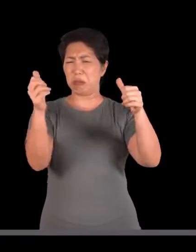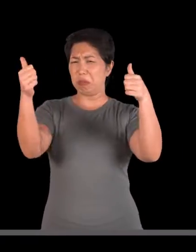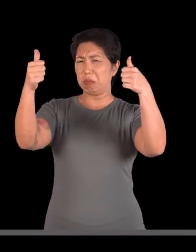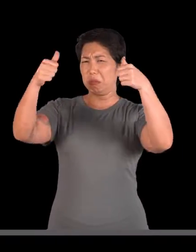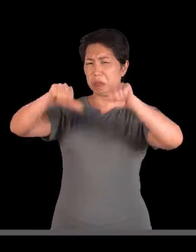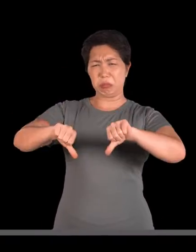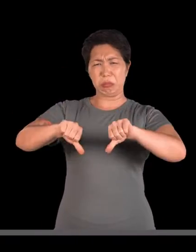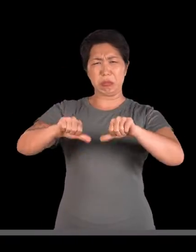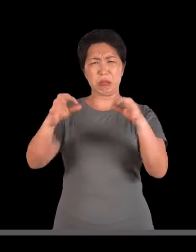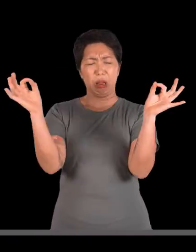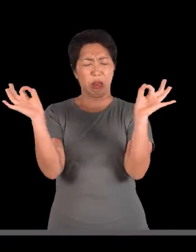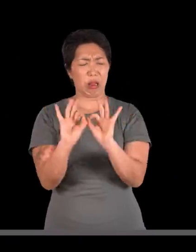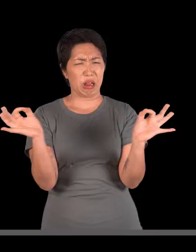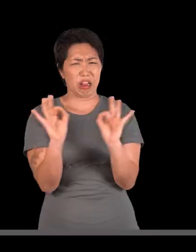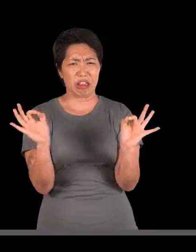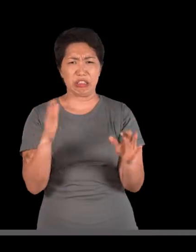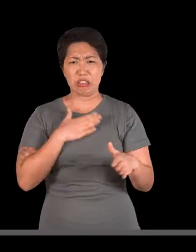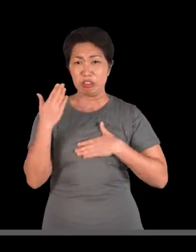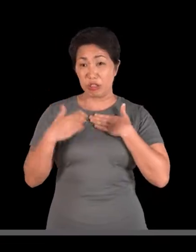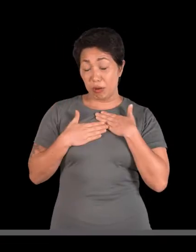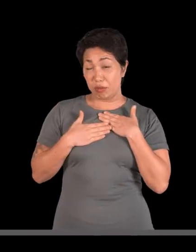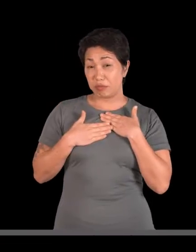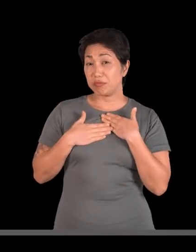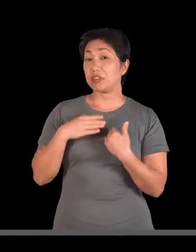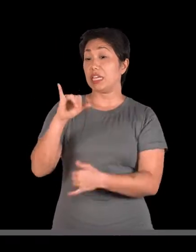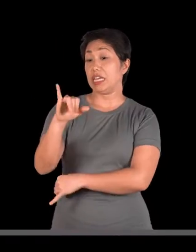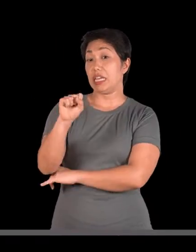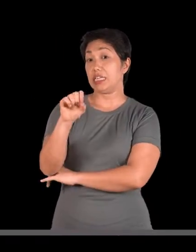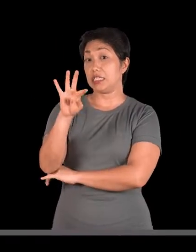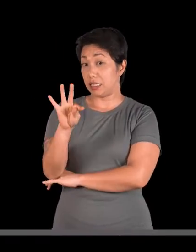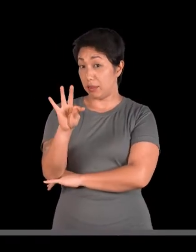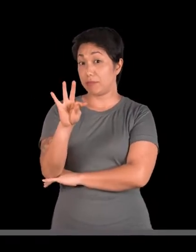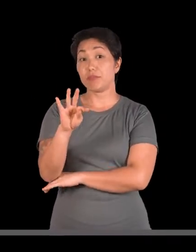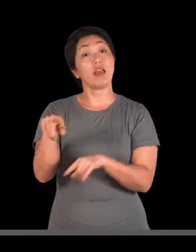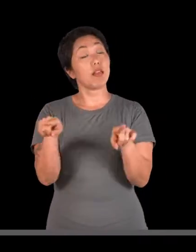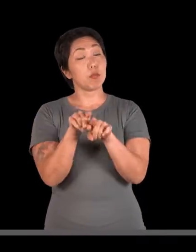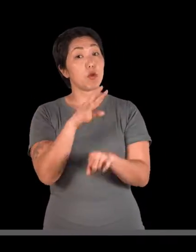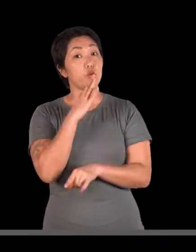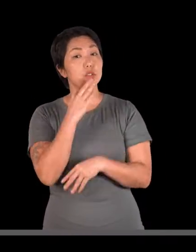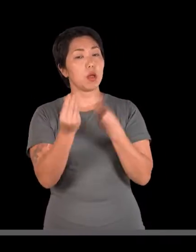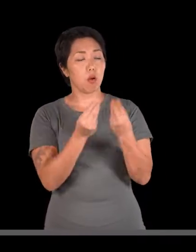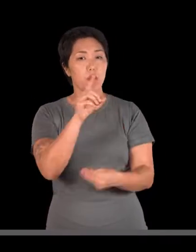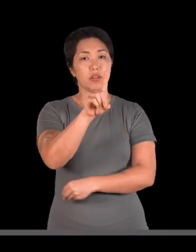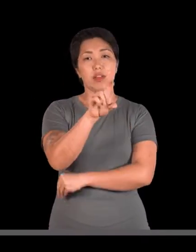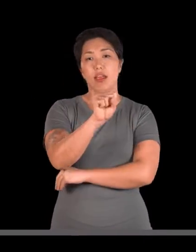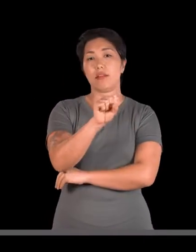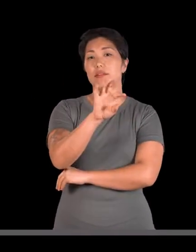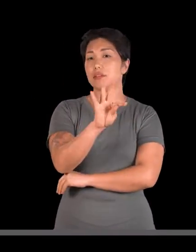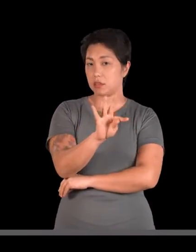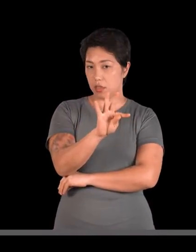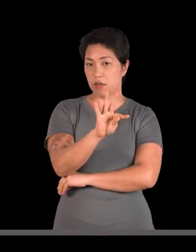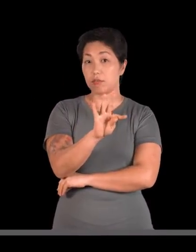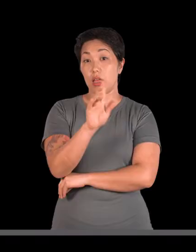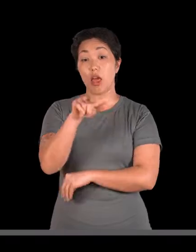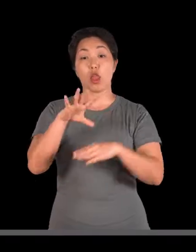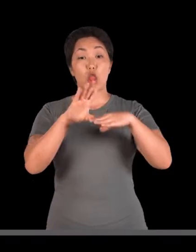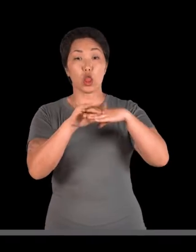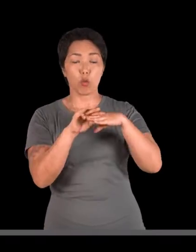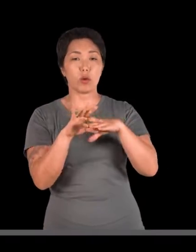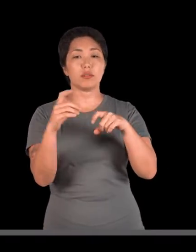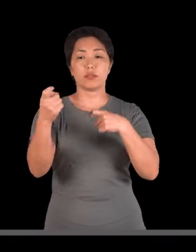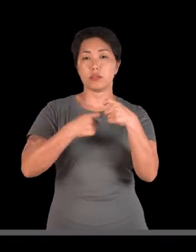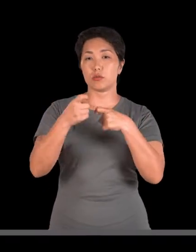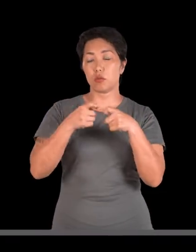horríveis, assustadoras, são as ISTs, também chamadas de DSTs, doenças